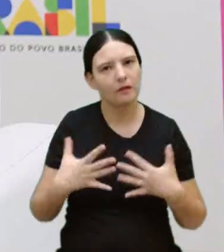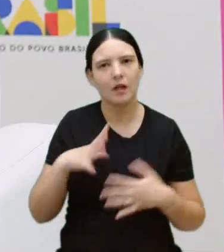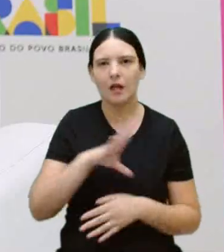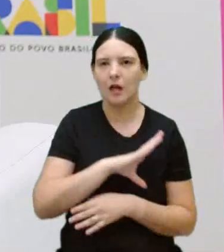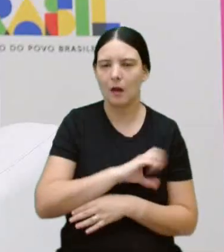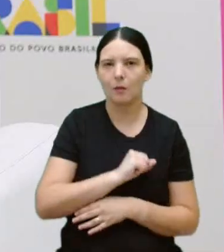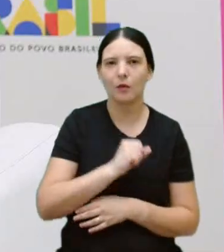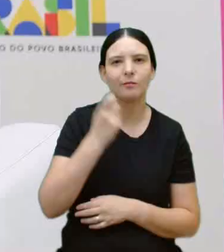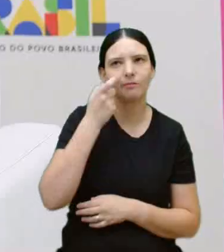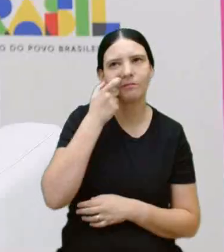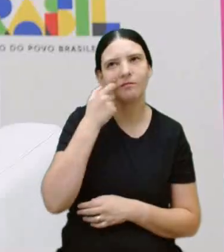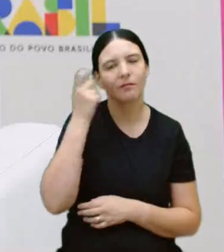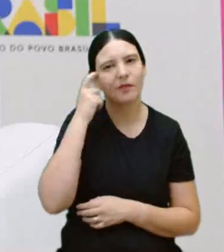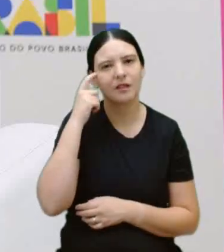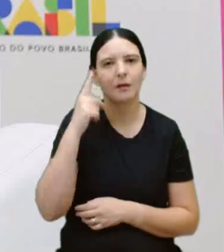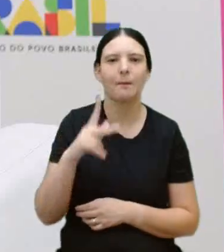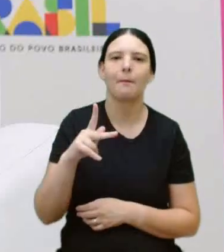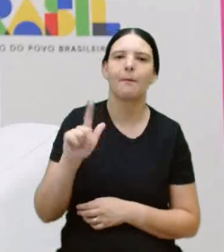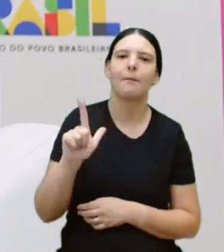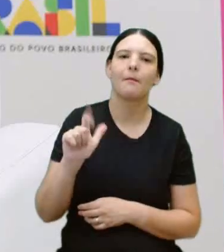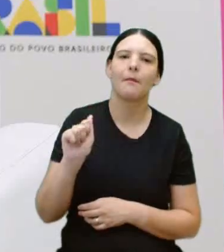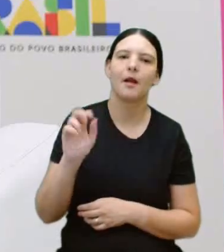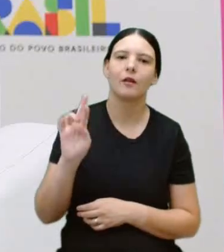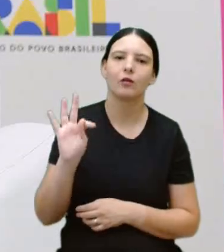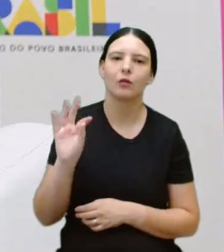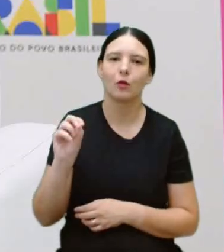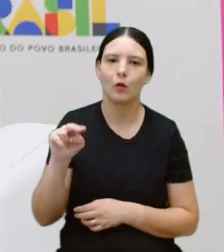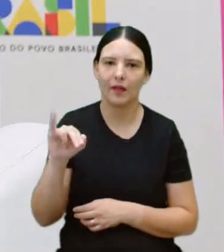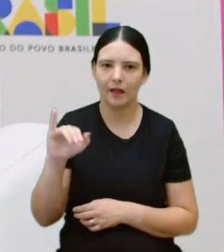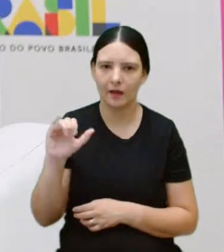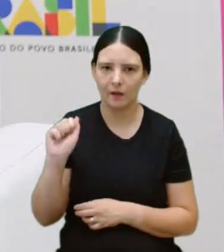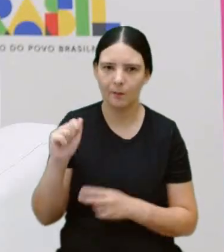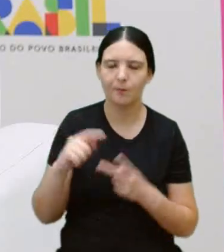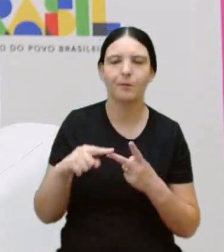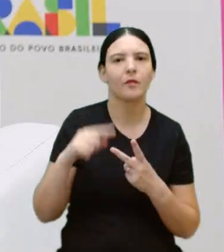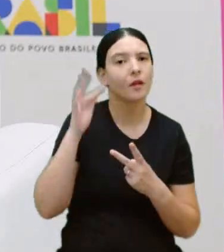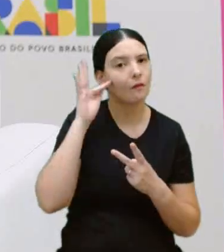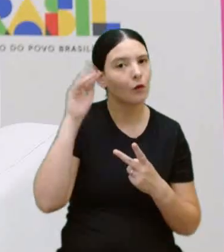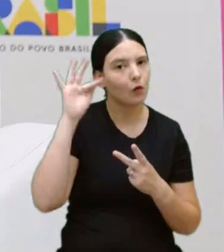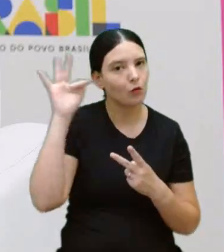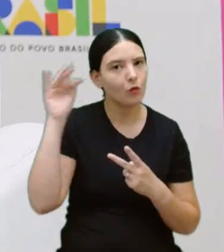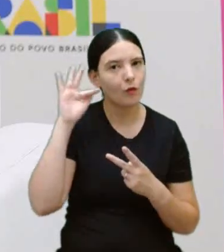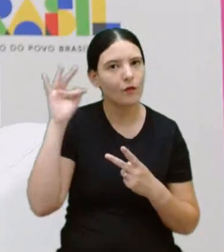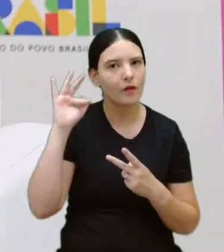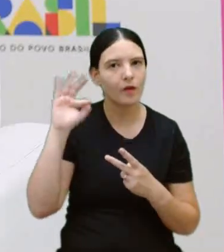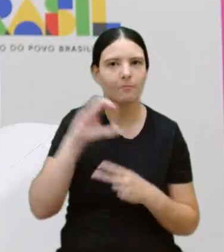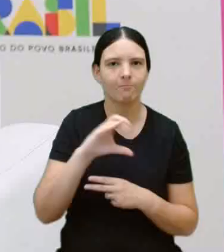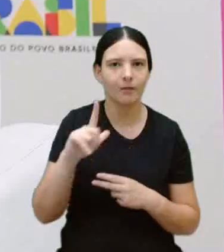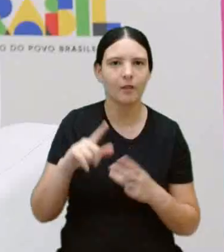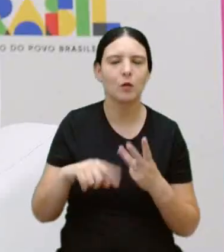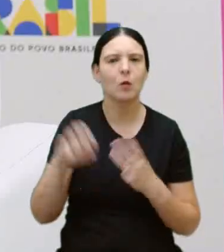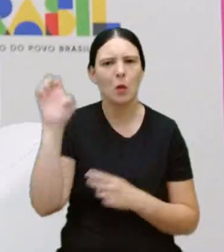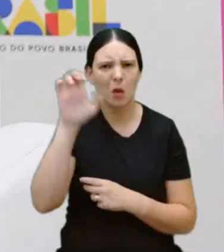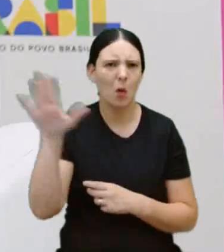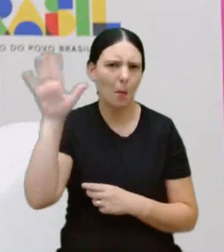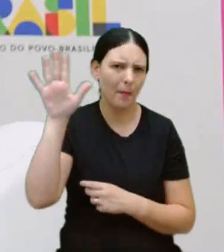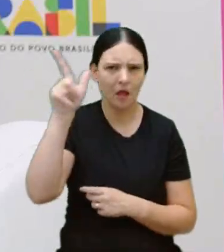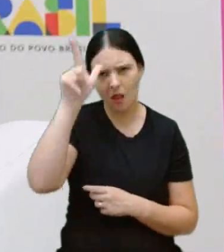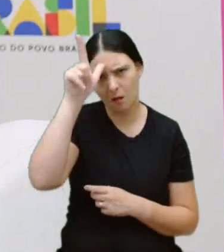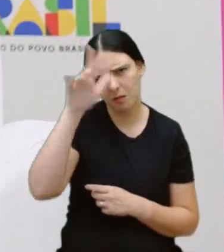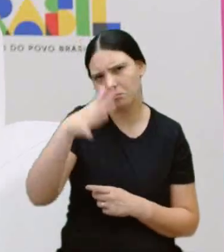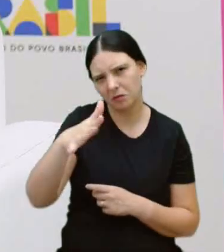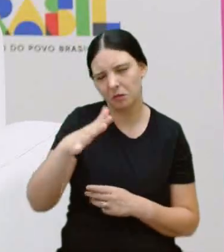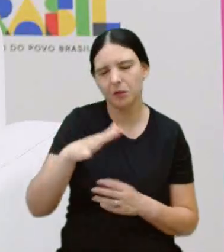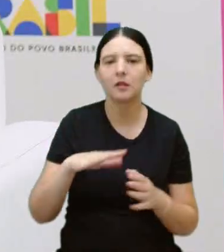platônica, numa perspectiva filosófica mais clássica, europeia, alemã, uma perspectiva